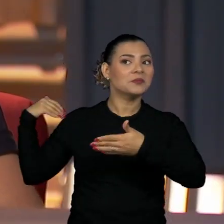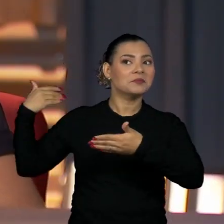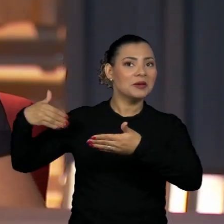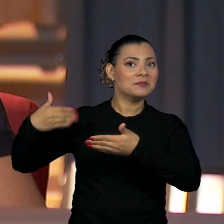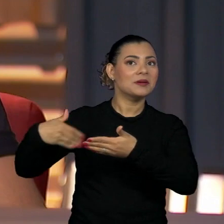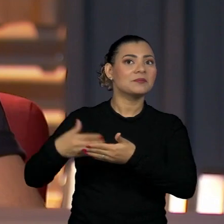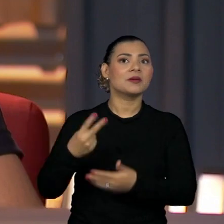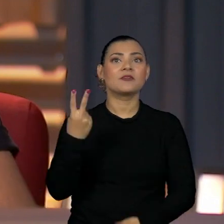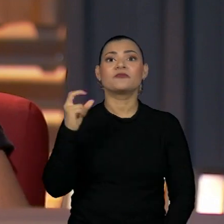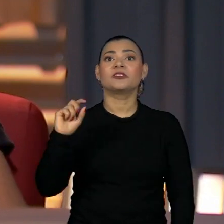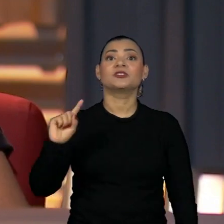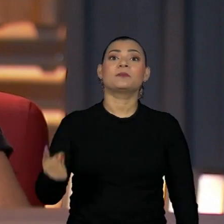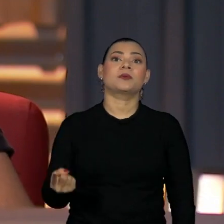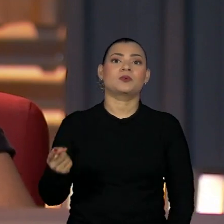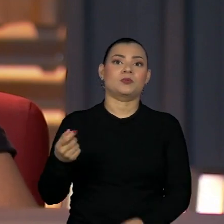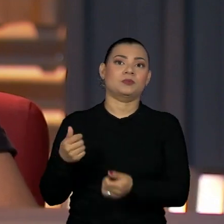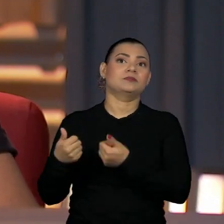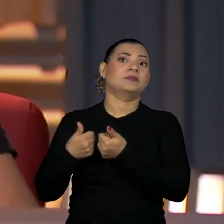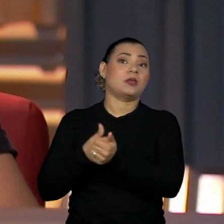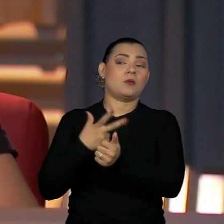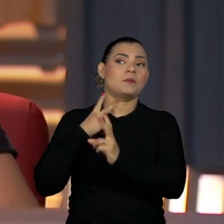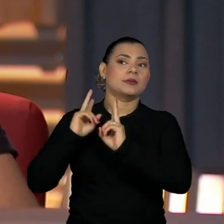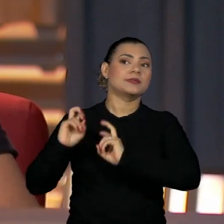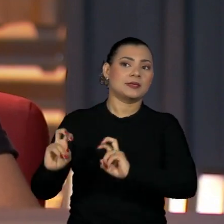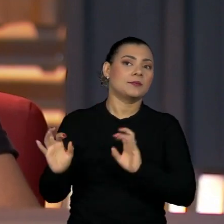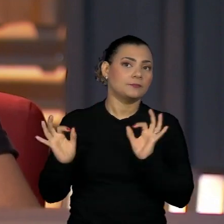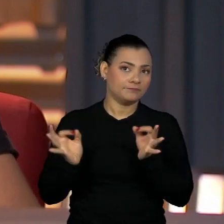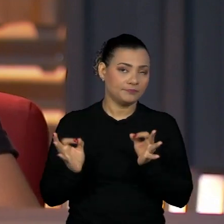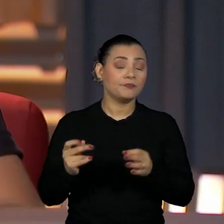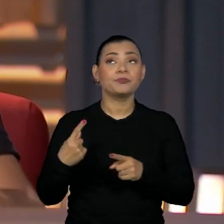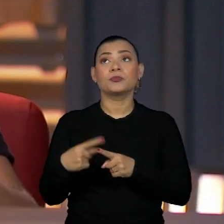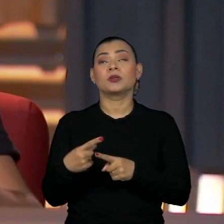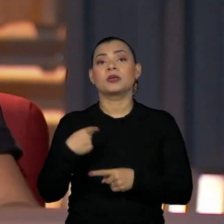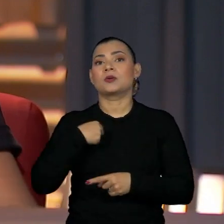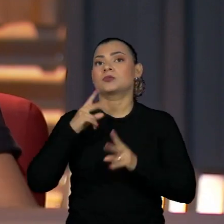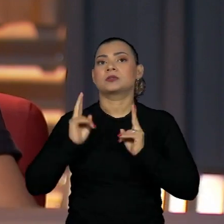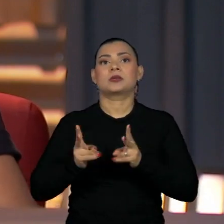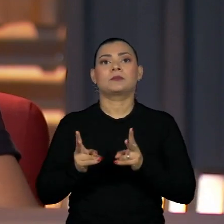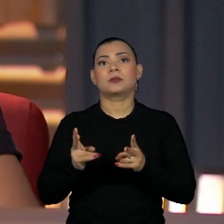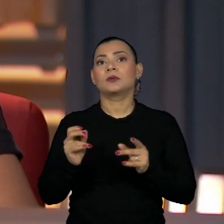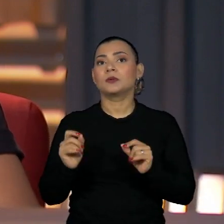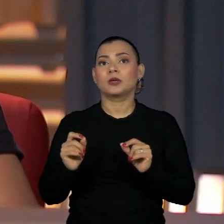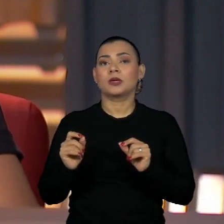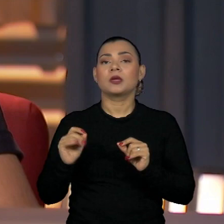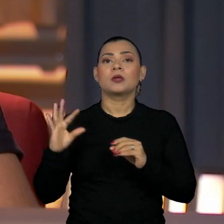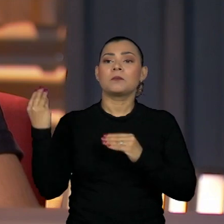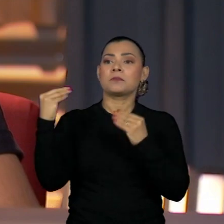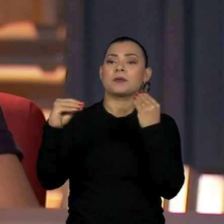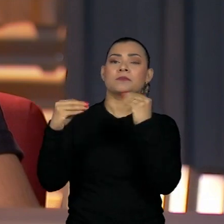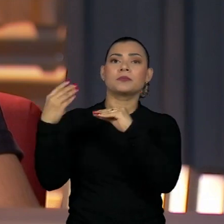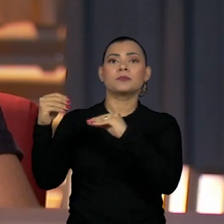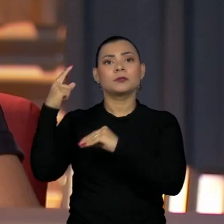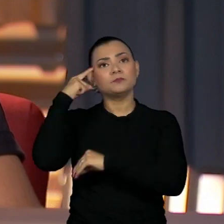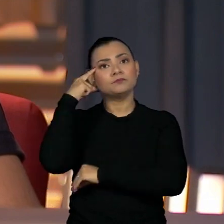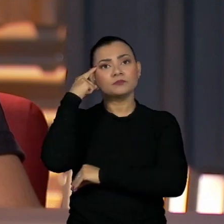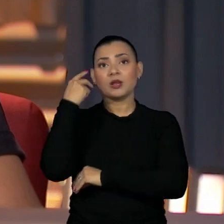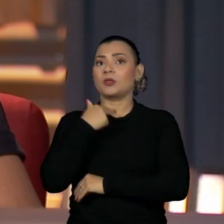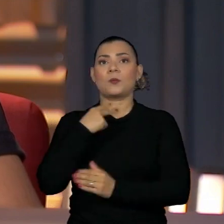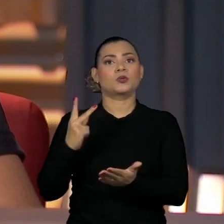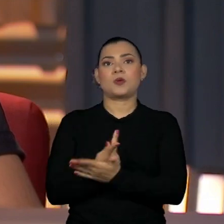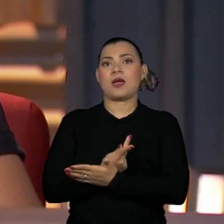sei lá, 20 mil seguidores. Porque assim, eu sempre, como eu que crio todos os conteúdos, eu coloco na cabeça, eu não posso